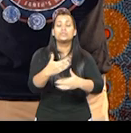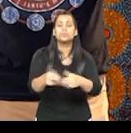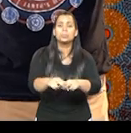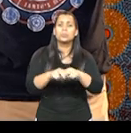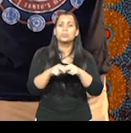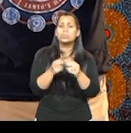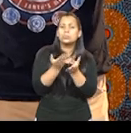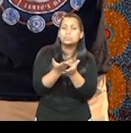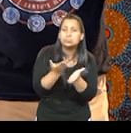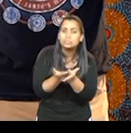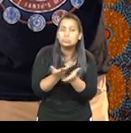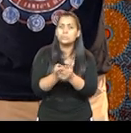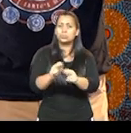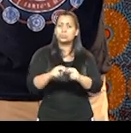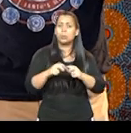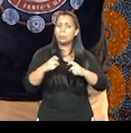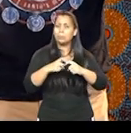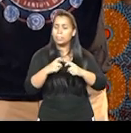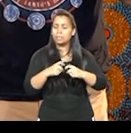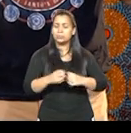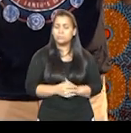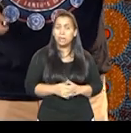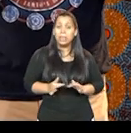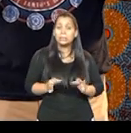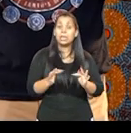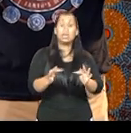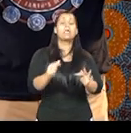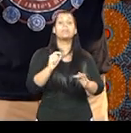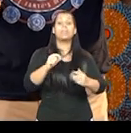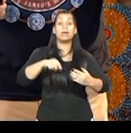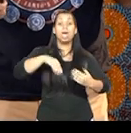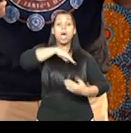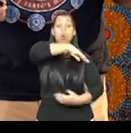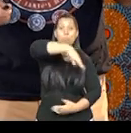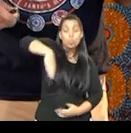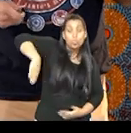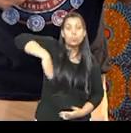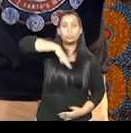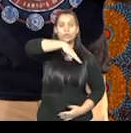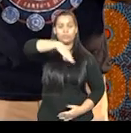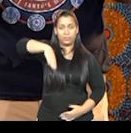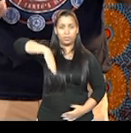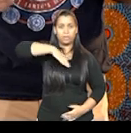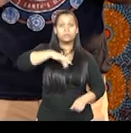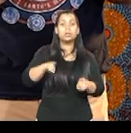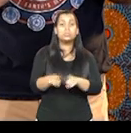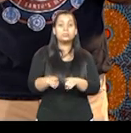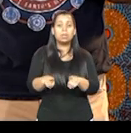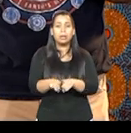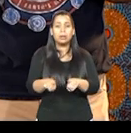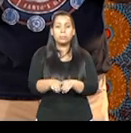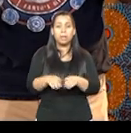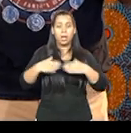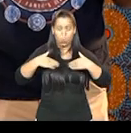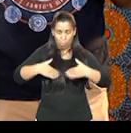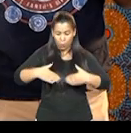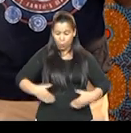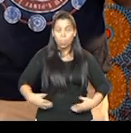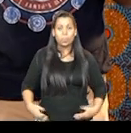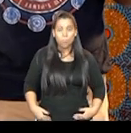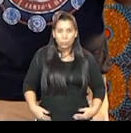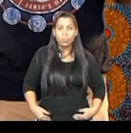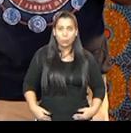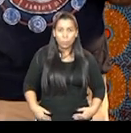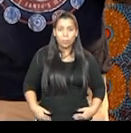estudos da medicina, técnicas para mumificação e também para embalsamamento de faraós e de